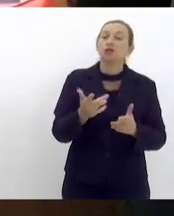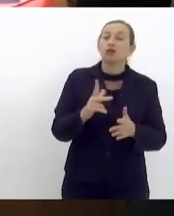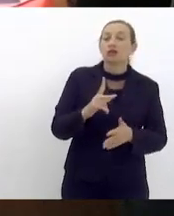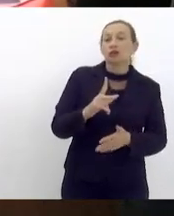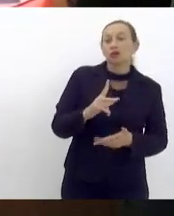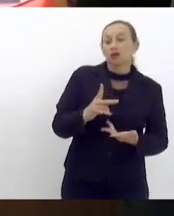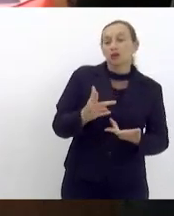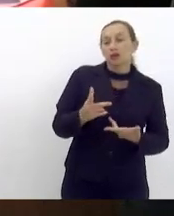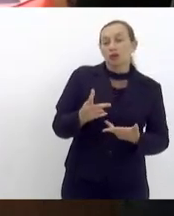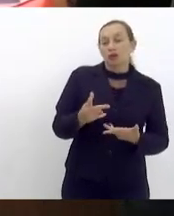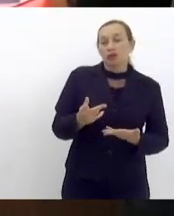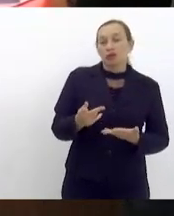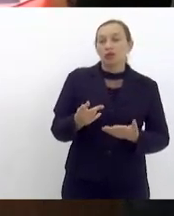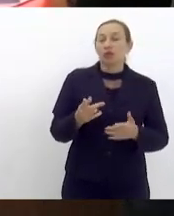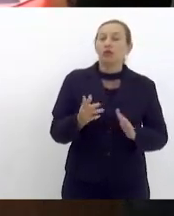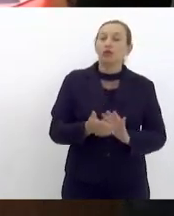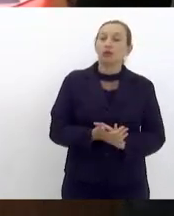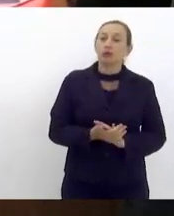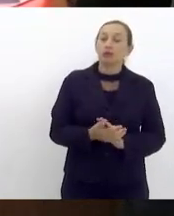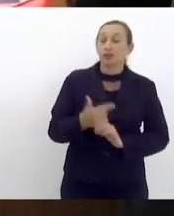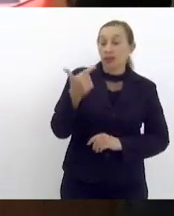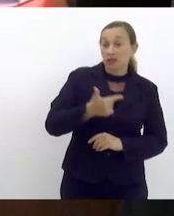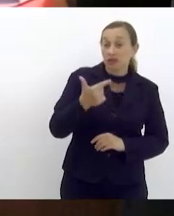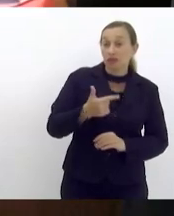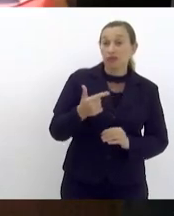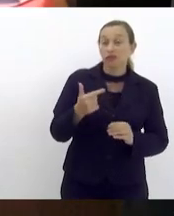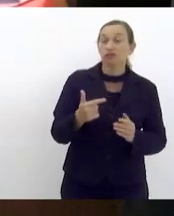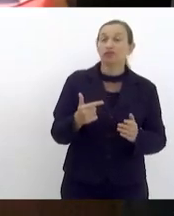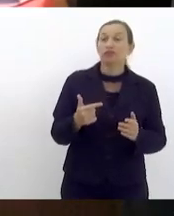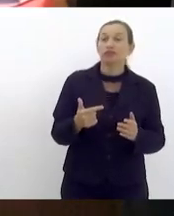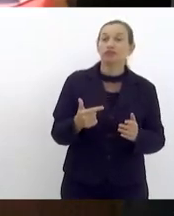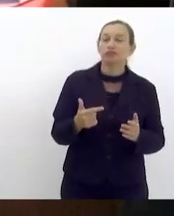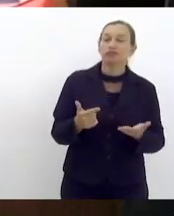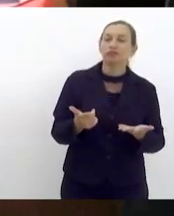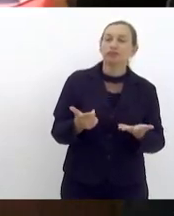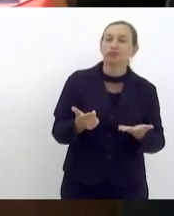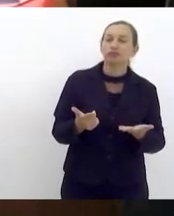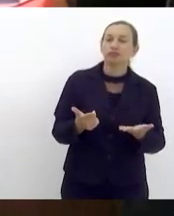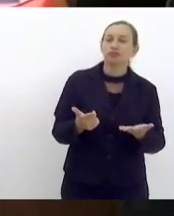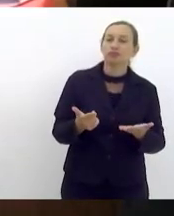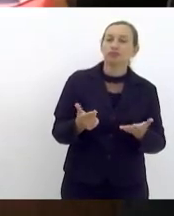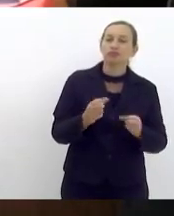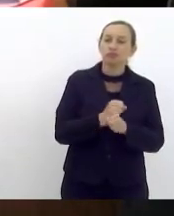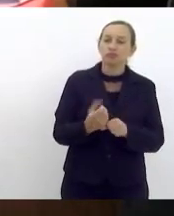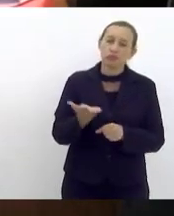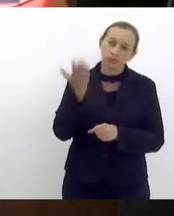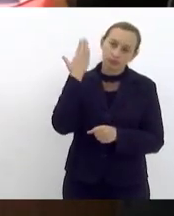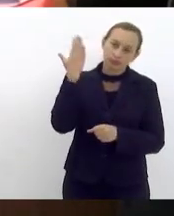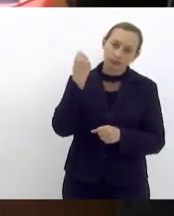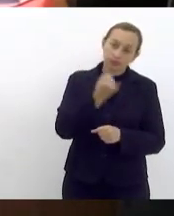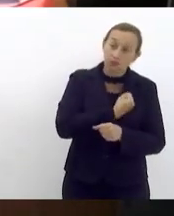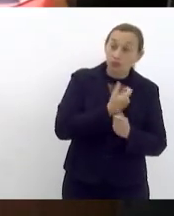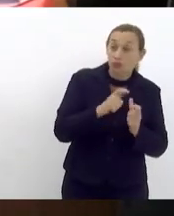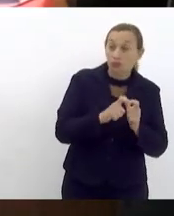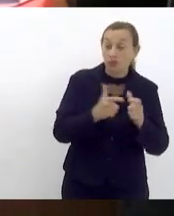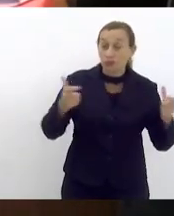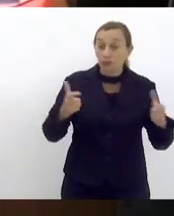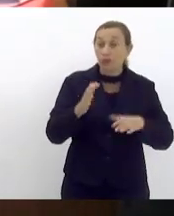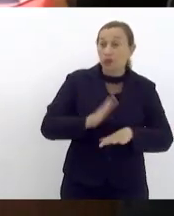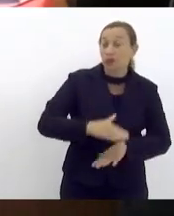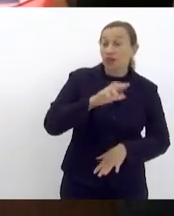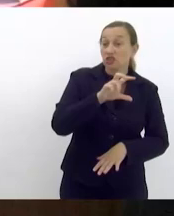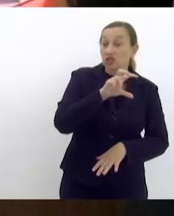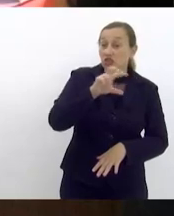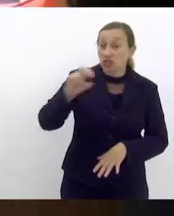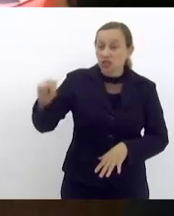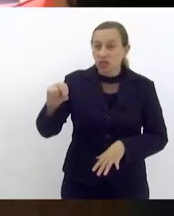segundo na legislatura anterior é um número é um número incrível mas mais de